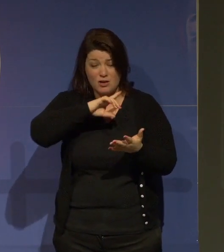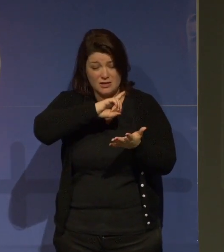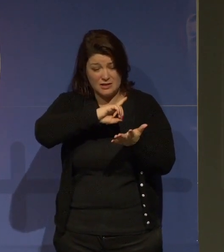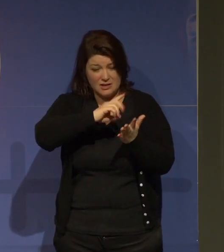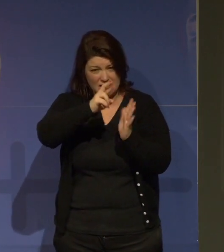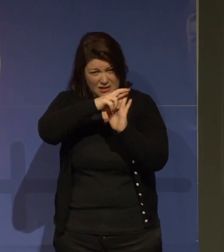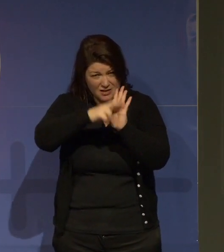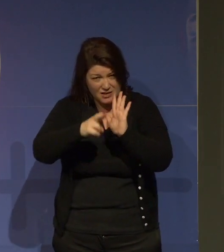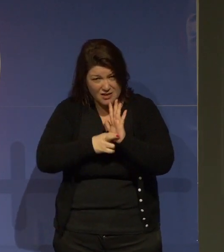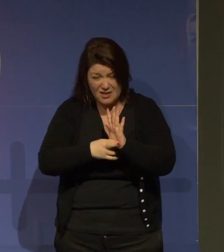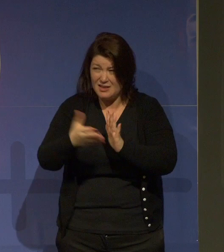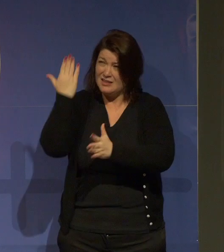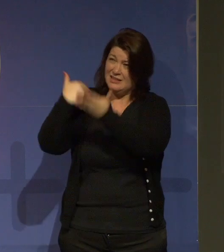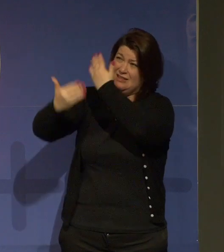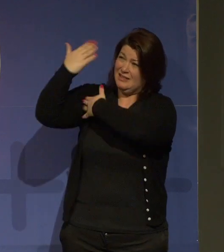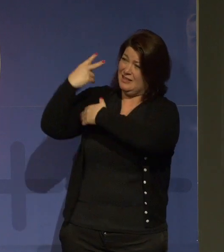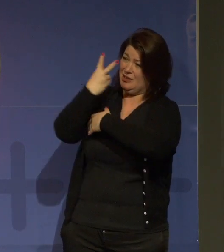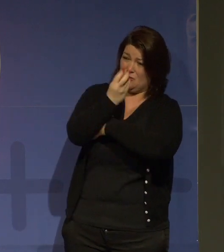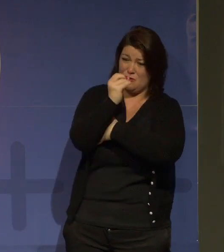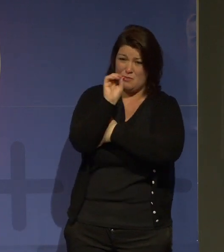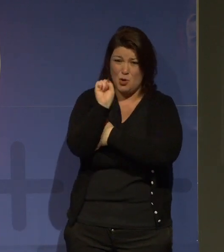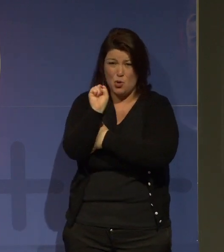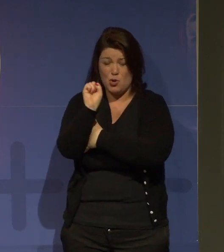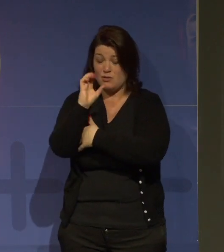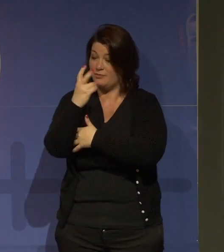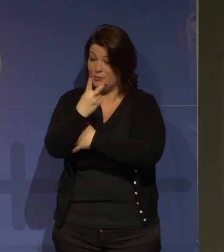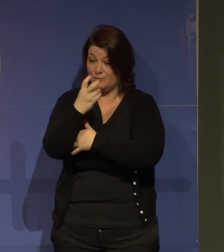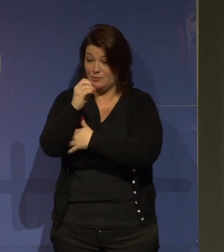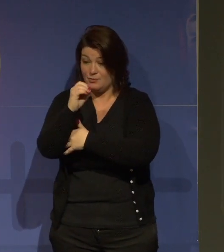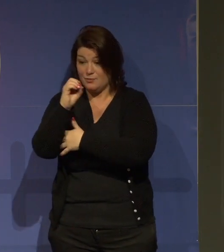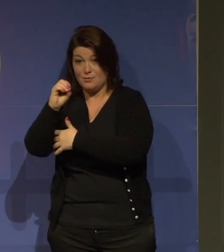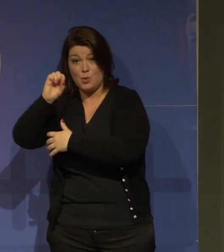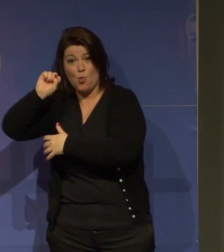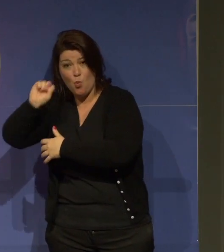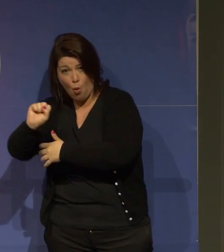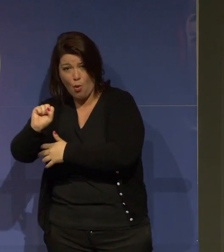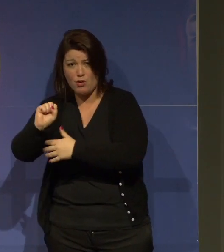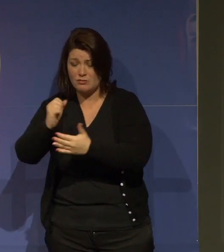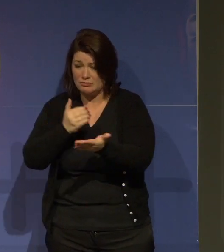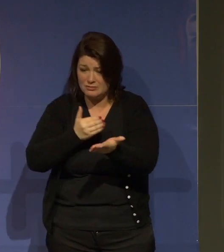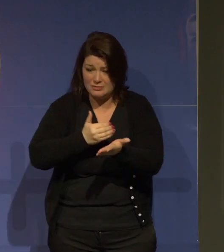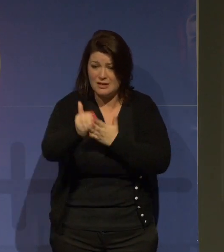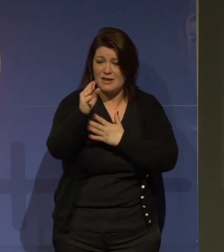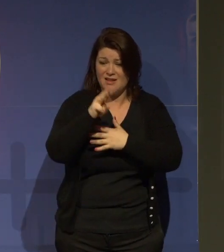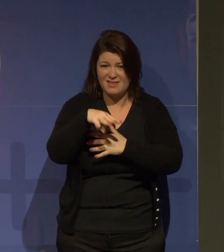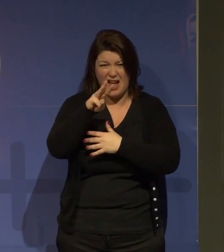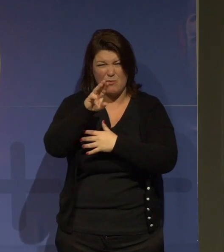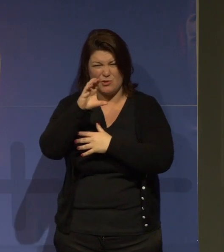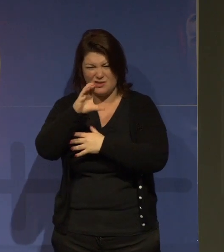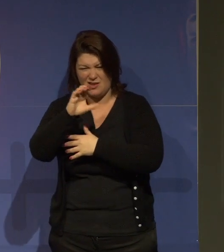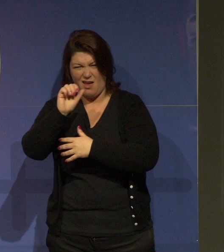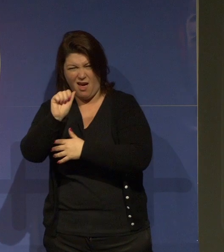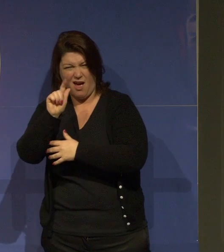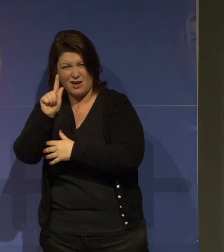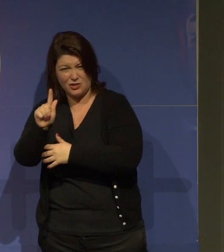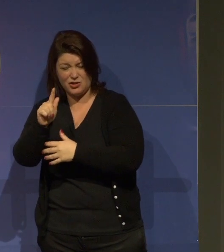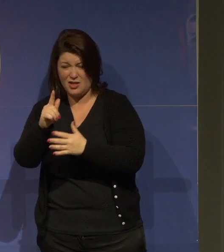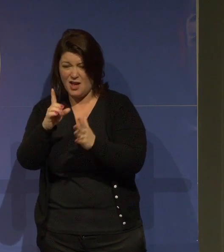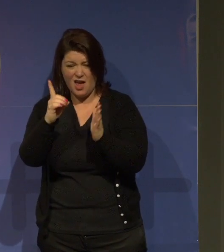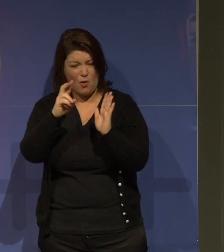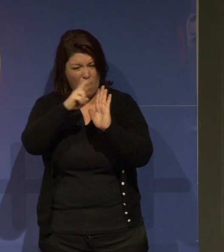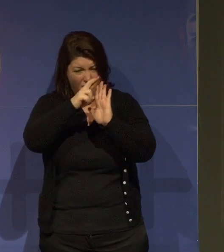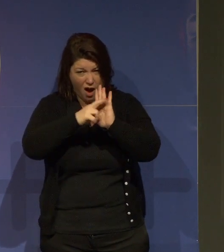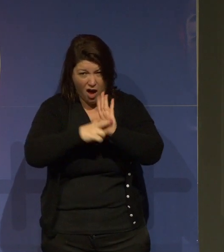desde 2008, né, quando foi lançada aí o WCAG, a primeira versão das